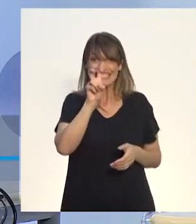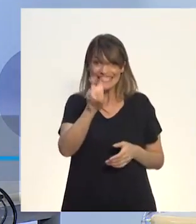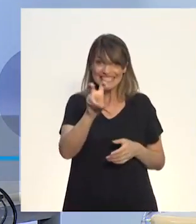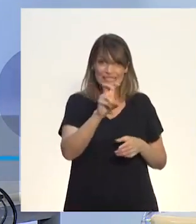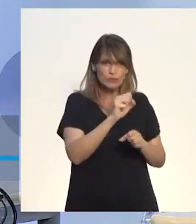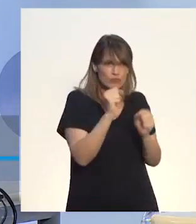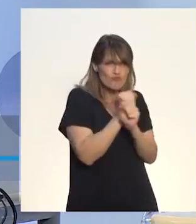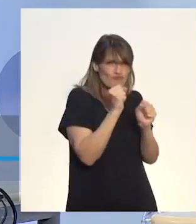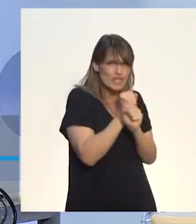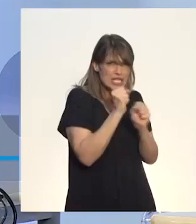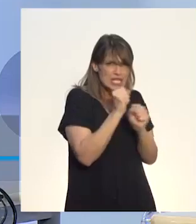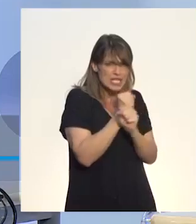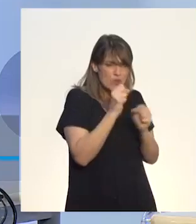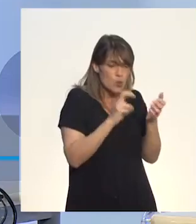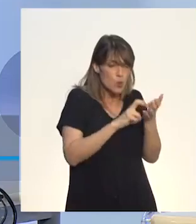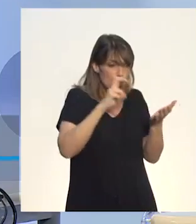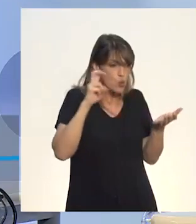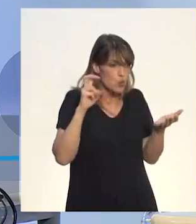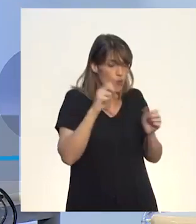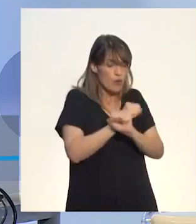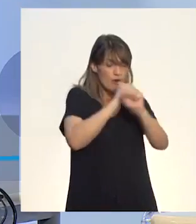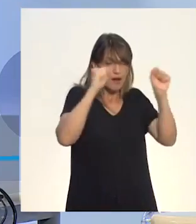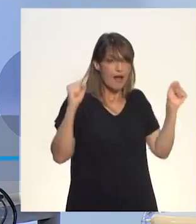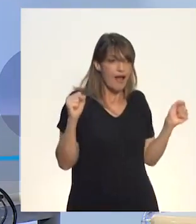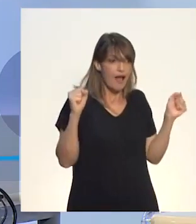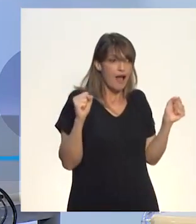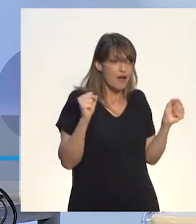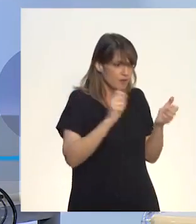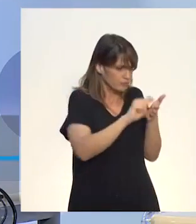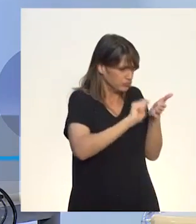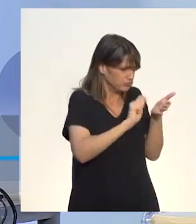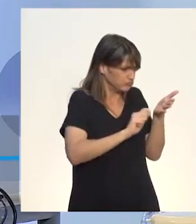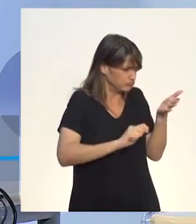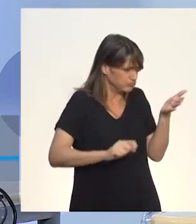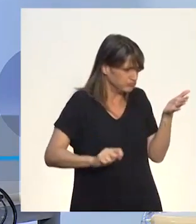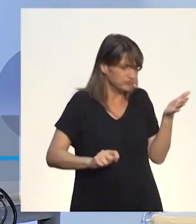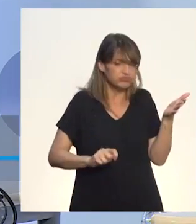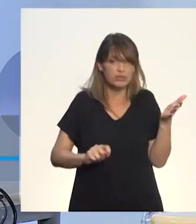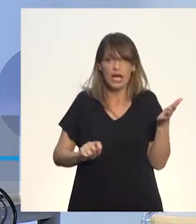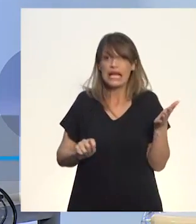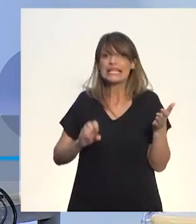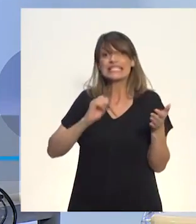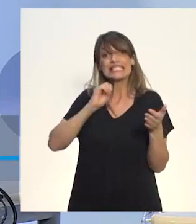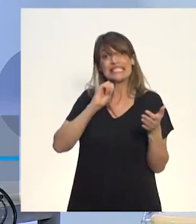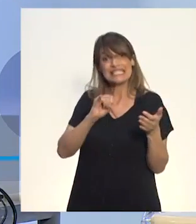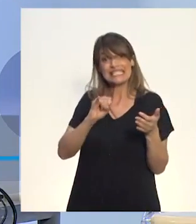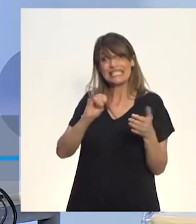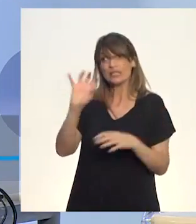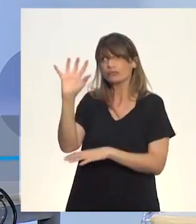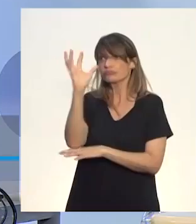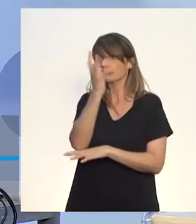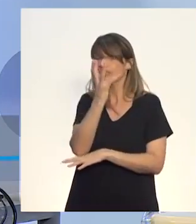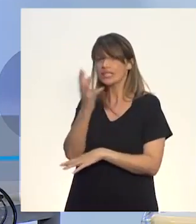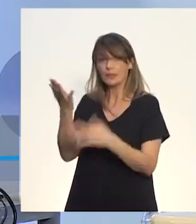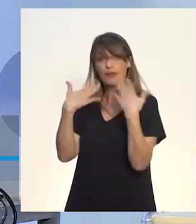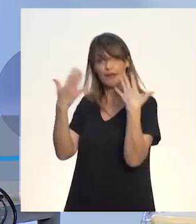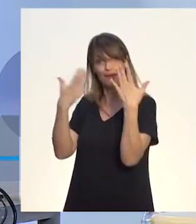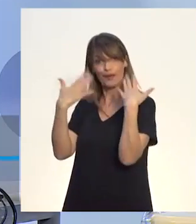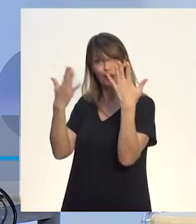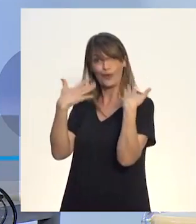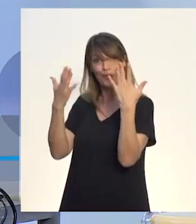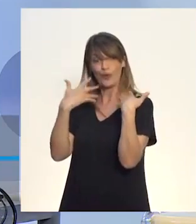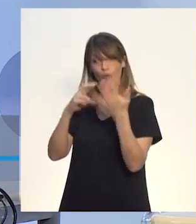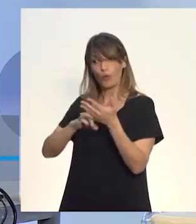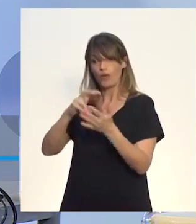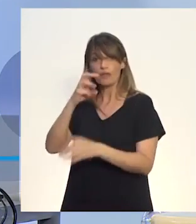sol nascia mais cedo, ficava mais quente, ele acordava às 3 da manhã. Tudo isso para poder escrever. E reza a